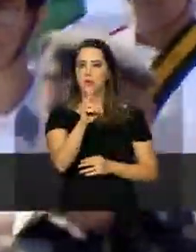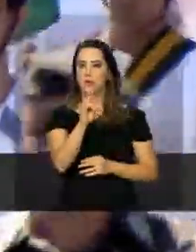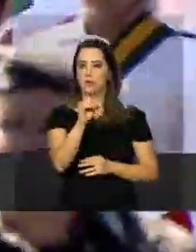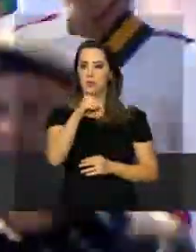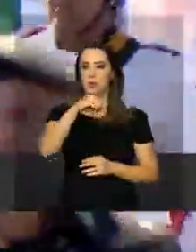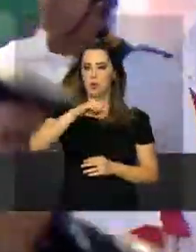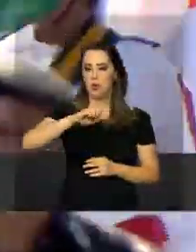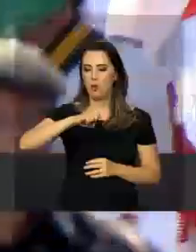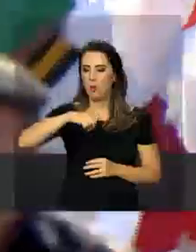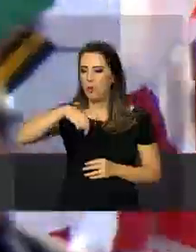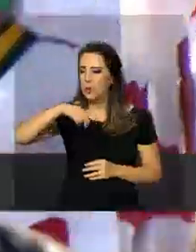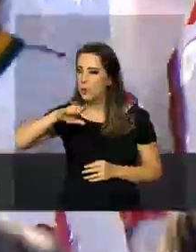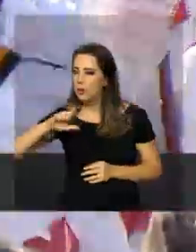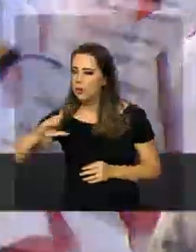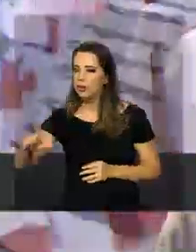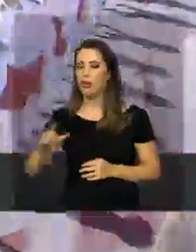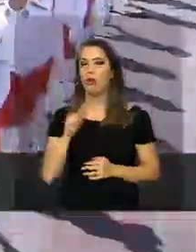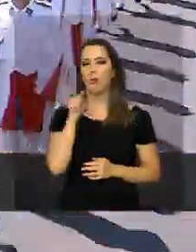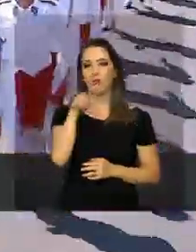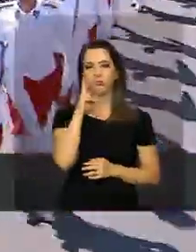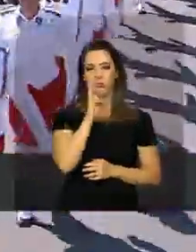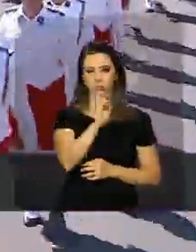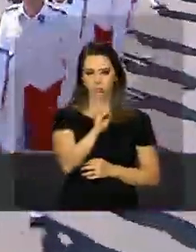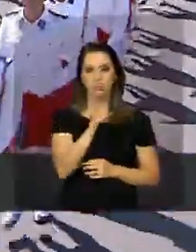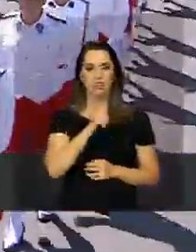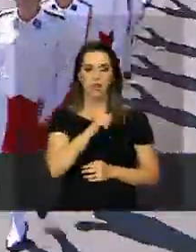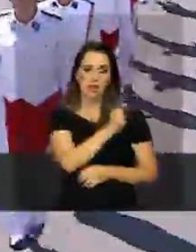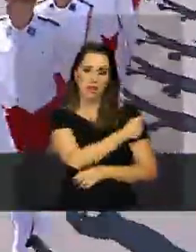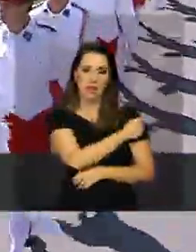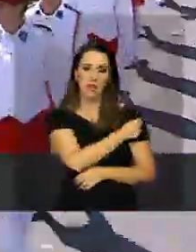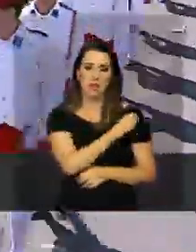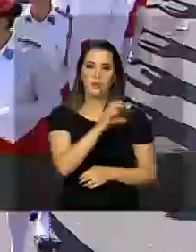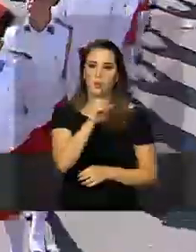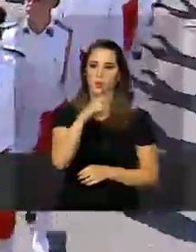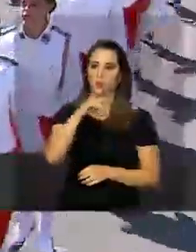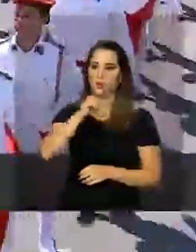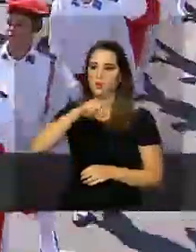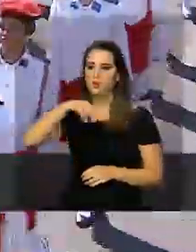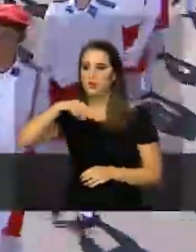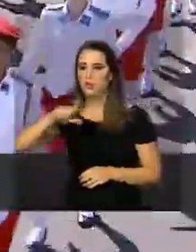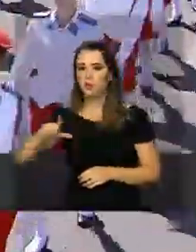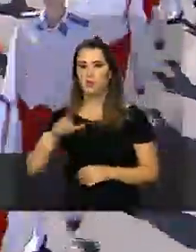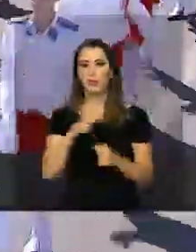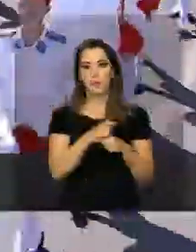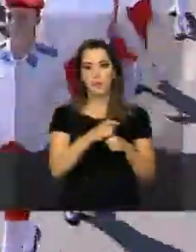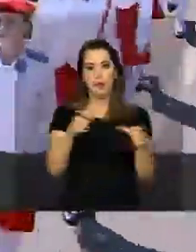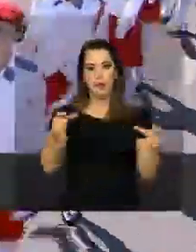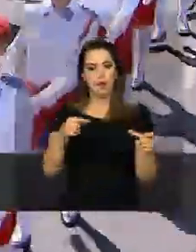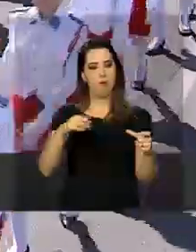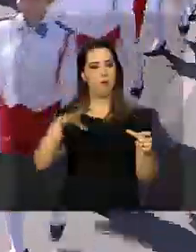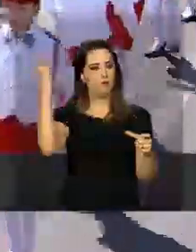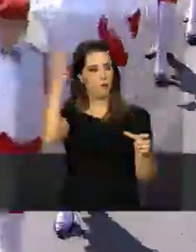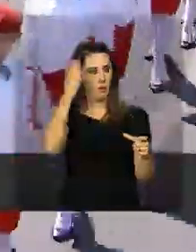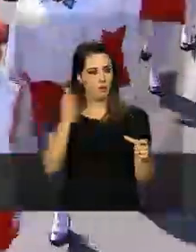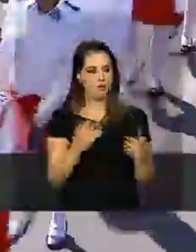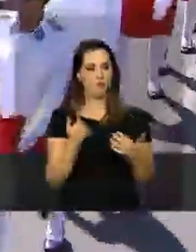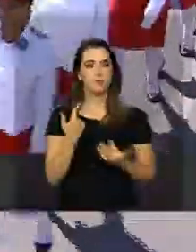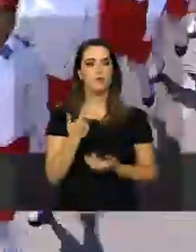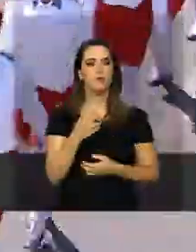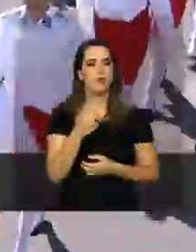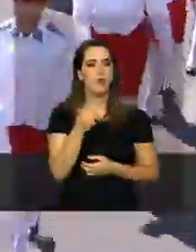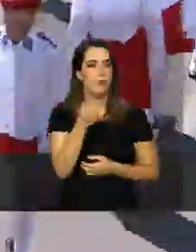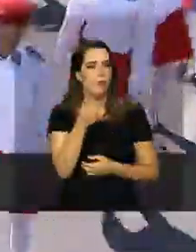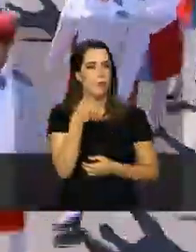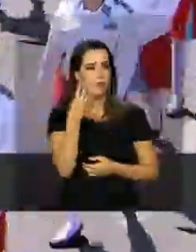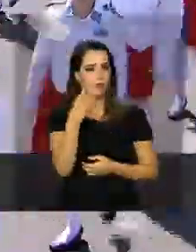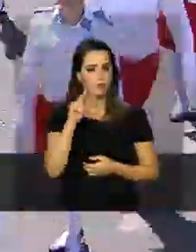vamos dizer assim, do colégio. Da hierarquia, né? Dos alunos. O Colégio Militar de Brasília é o maior colégio militar do Brasil. Nós temos quase 3